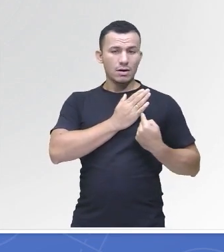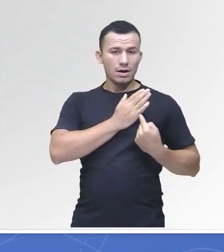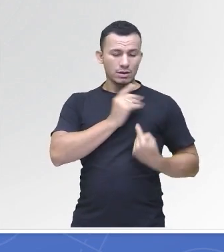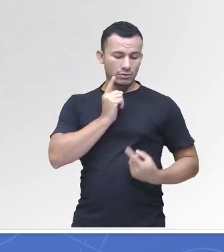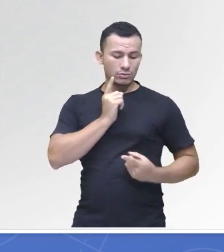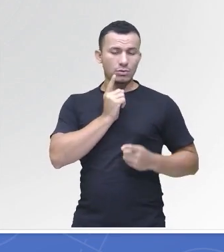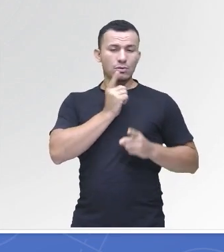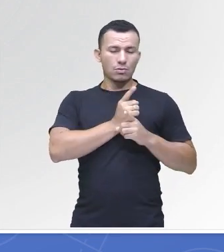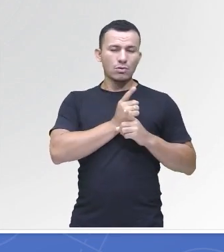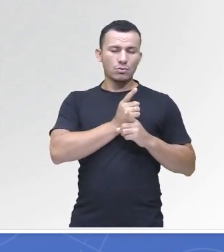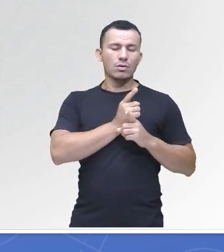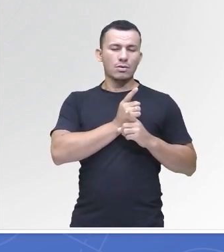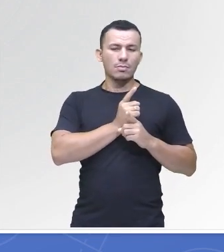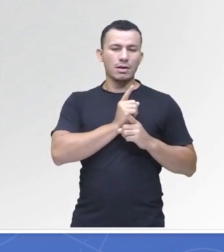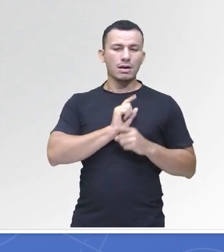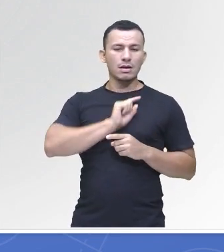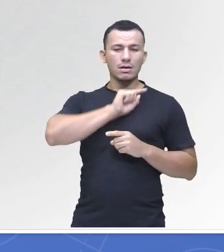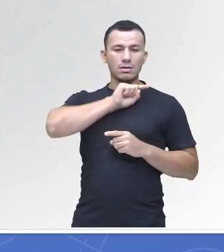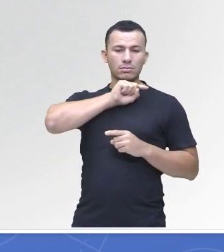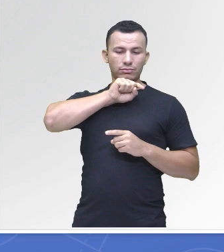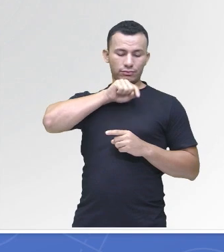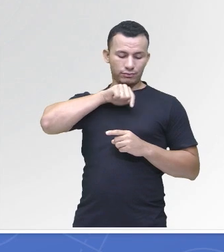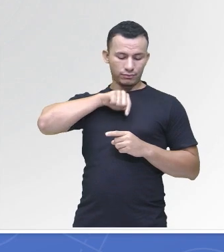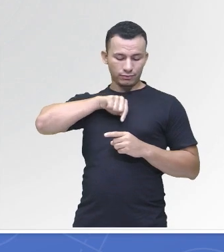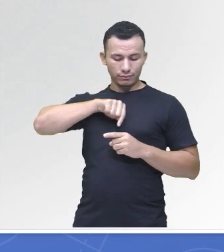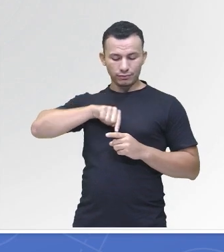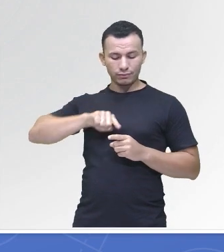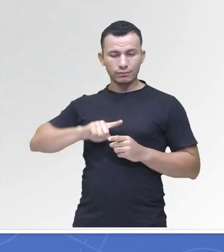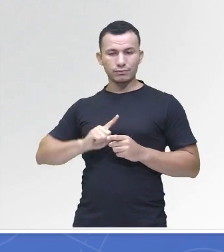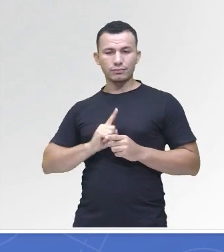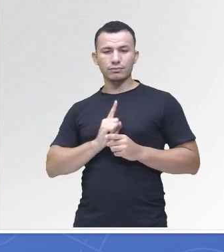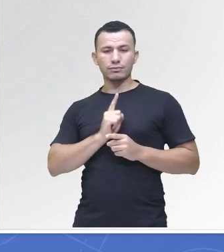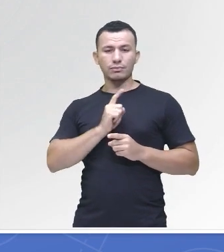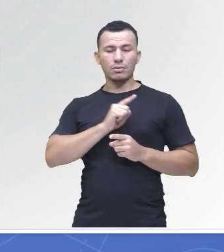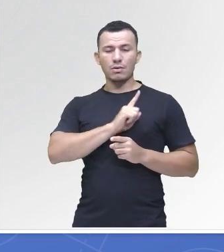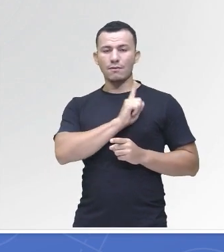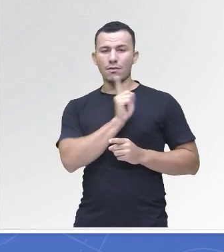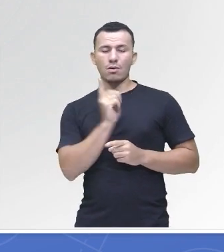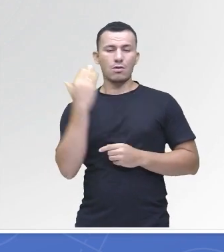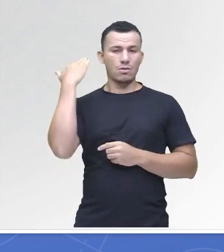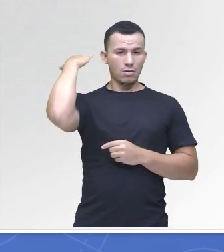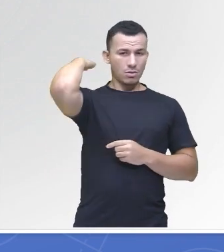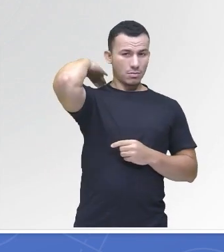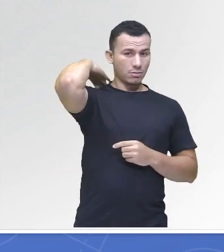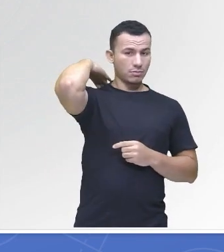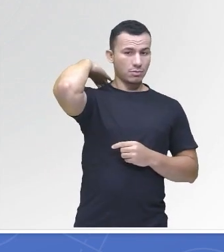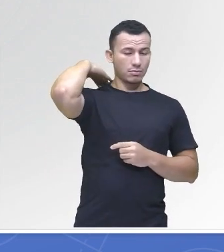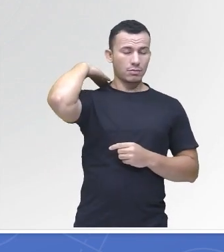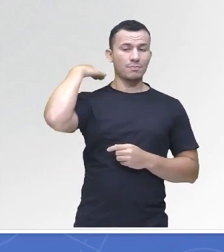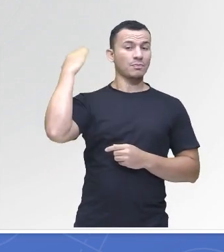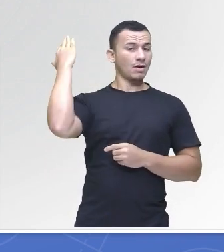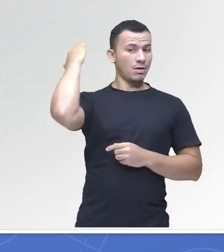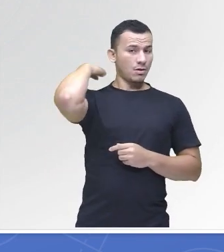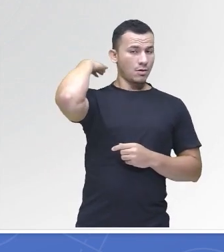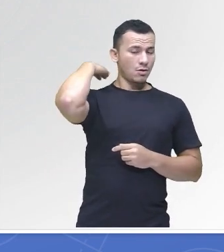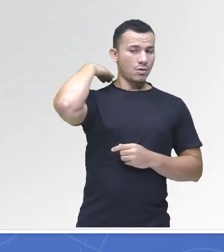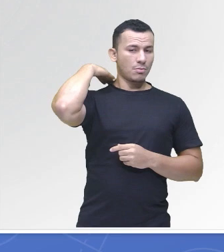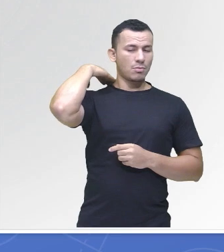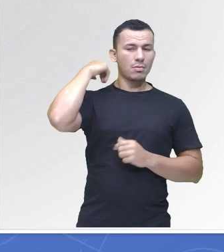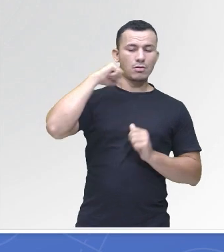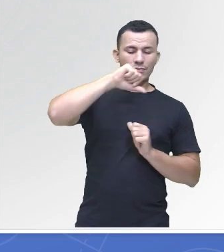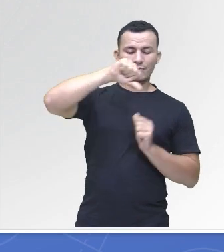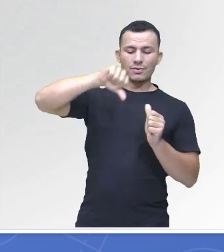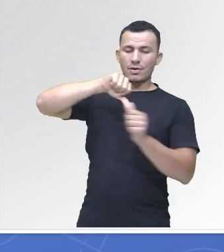coração e ele é bombeado aqui, ó, caminho azul. Ele é bombeado e vai para o pulmão. Lá no pulmão acontece o quê?